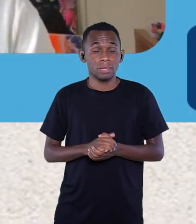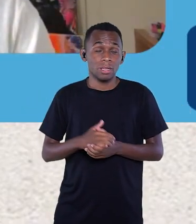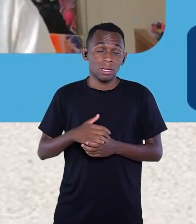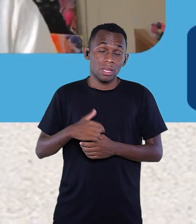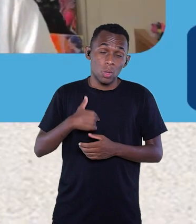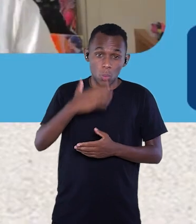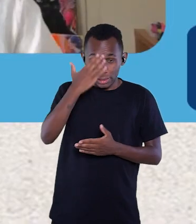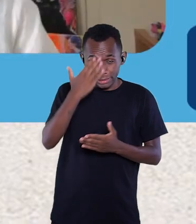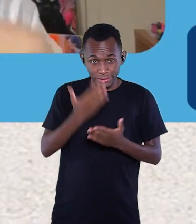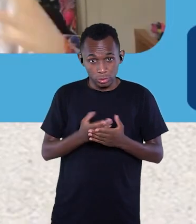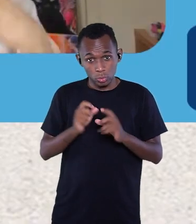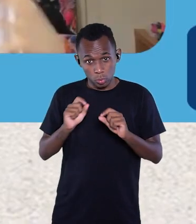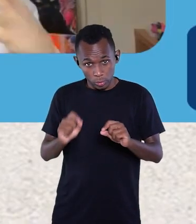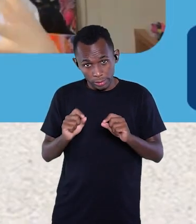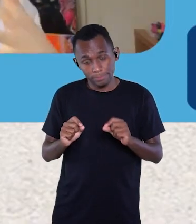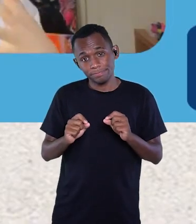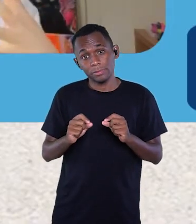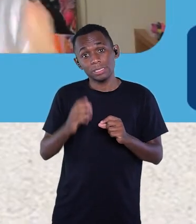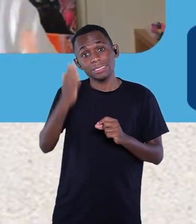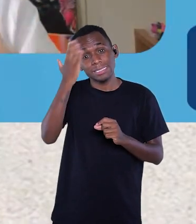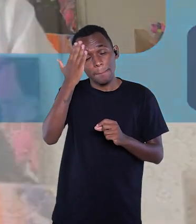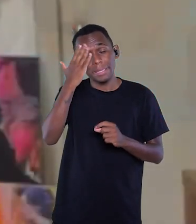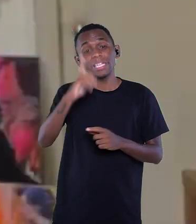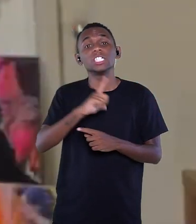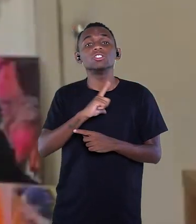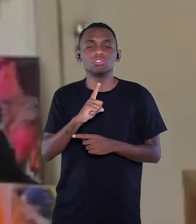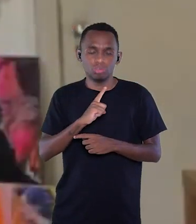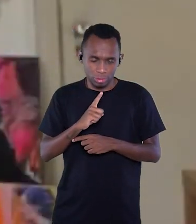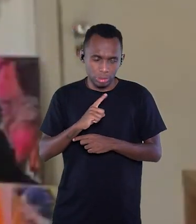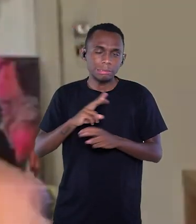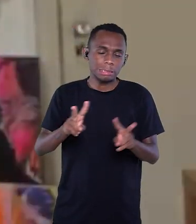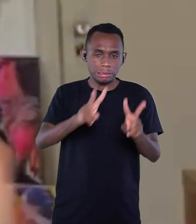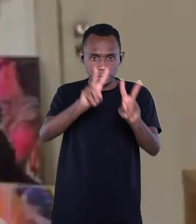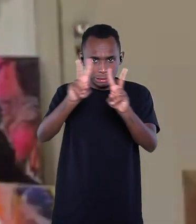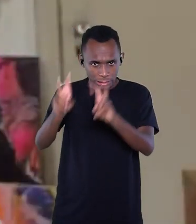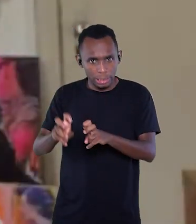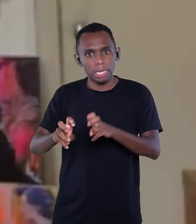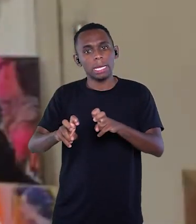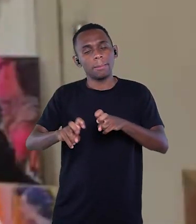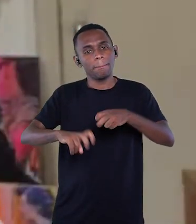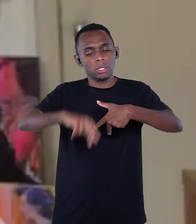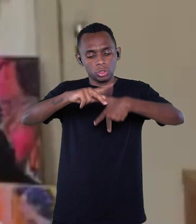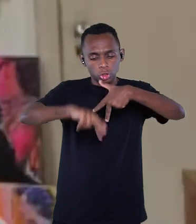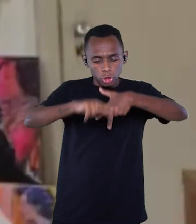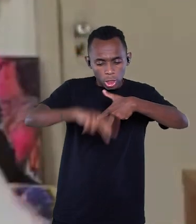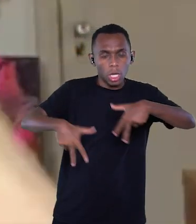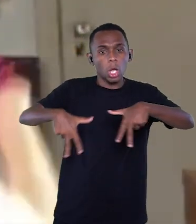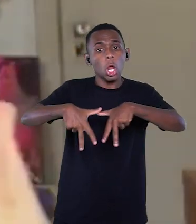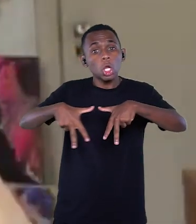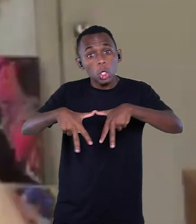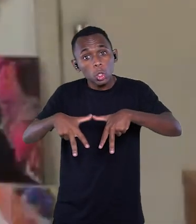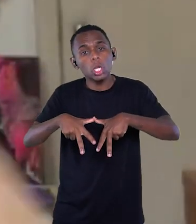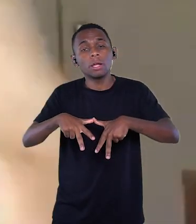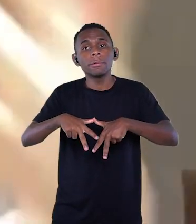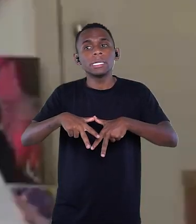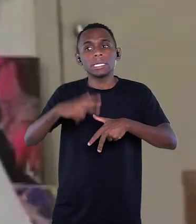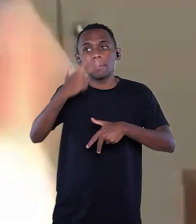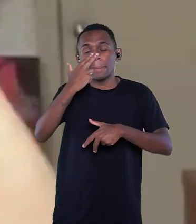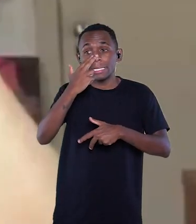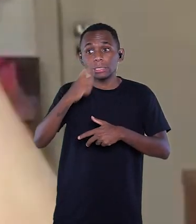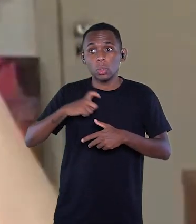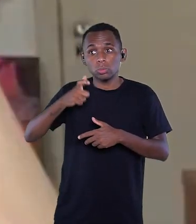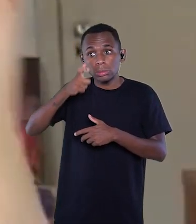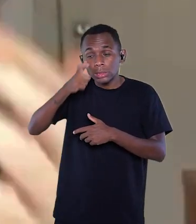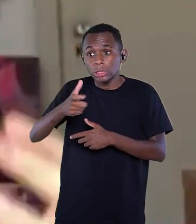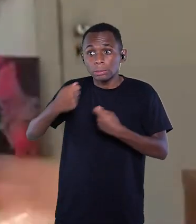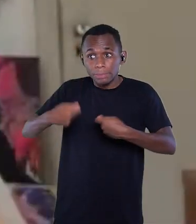assim, foi... Eu sabia que isso existia, eu sabia que essa questão de gênero e sexualidade, ela me chamava a